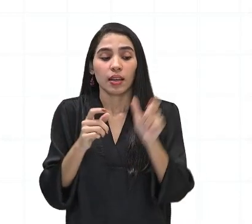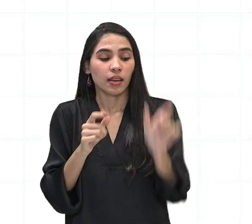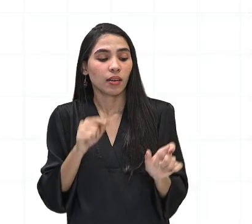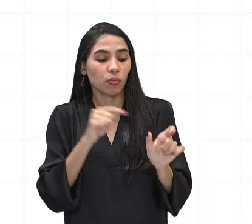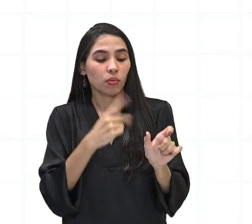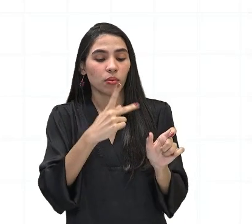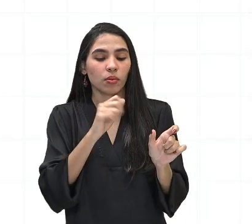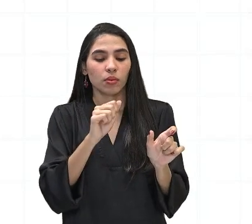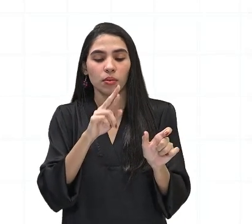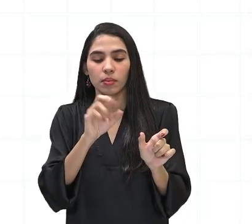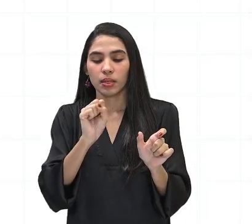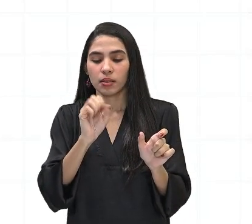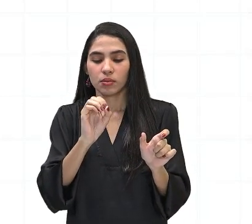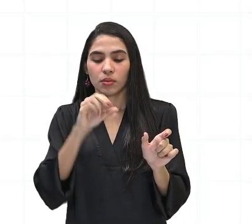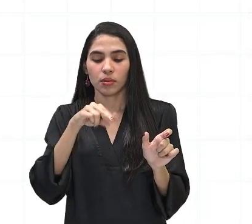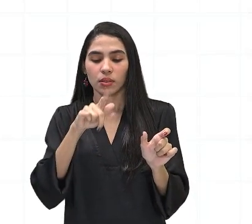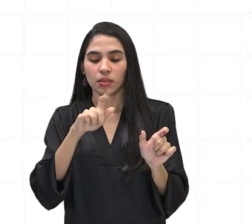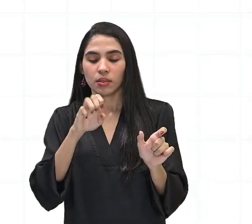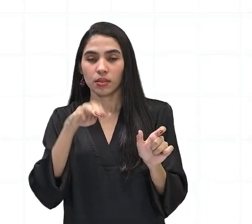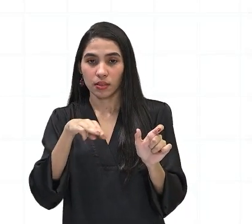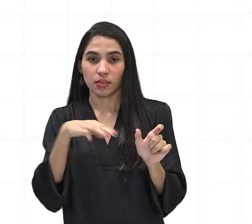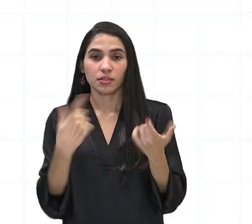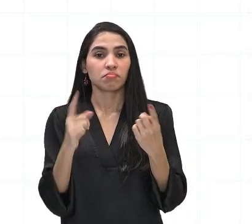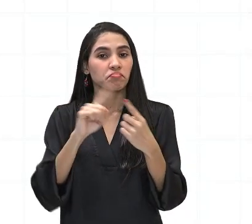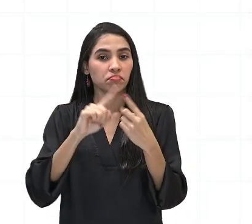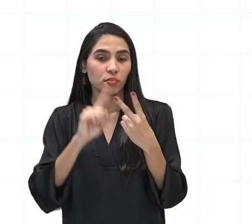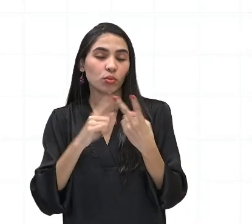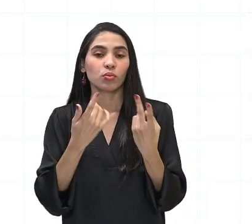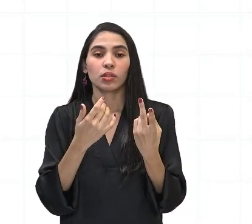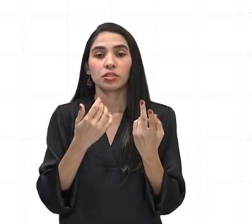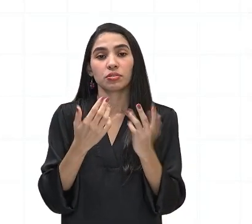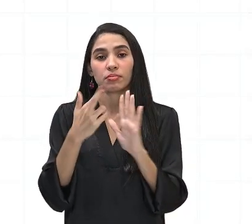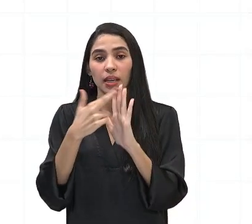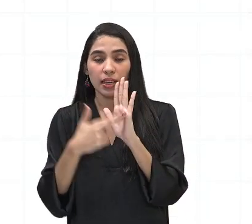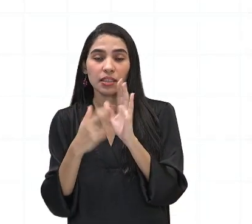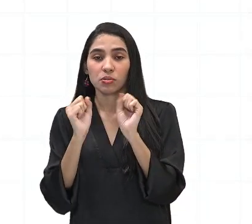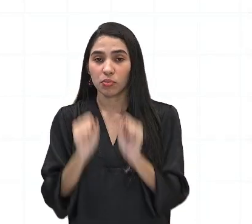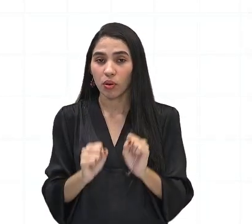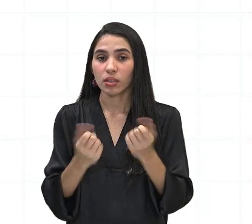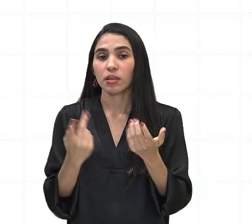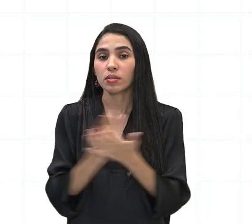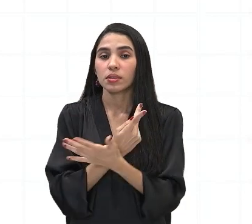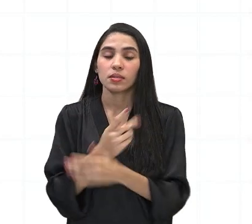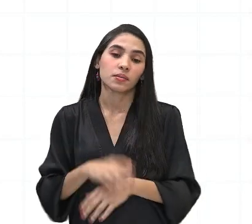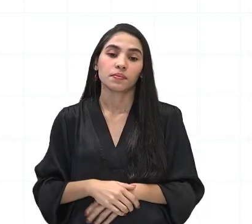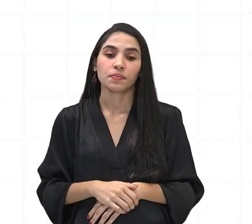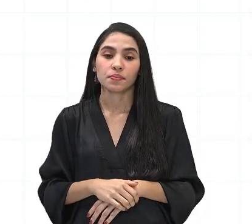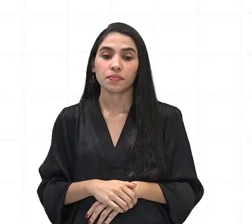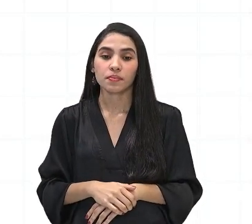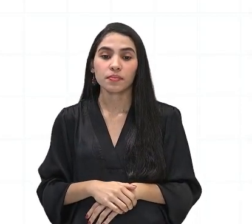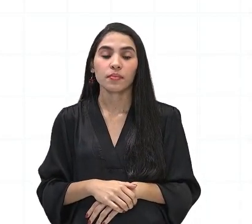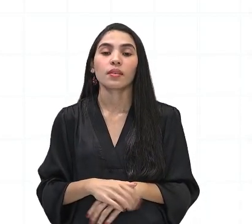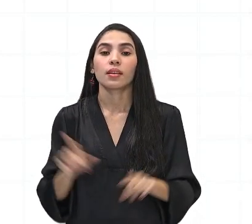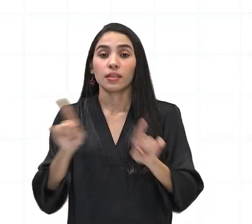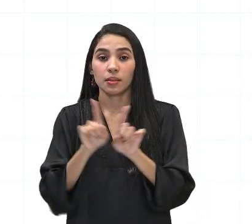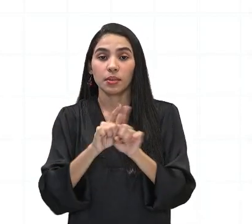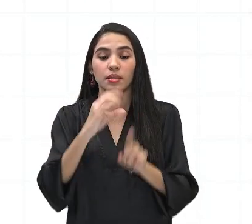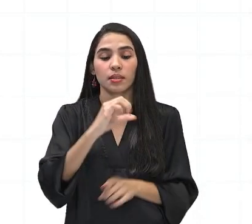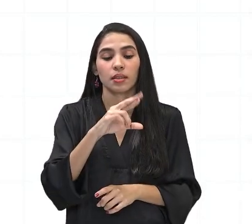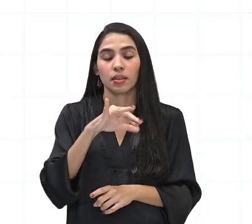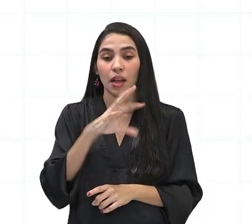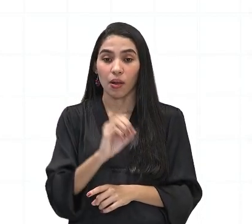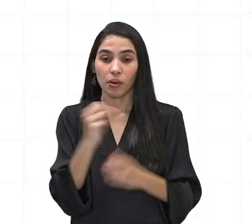com água. Logo senti que ela não estava feliz. O copo destina-se a beber e flor